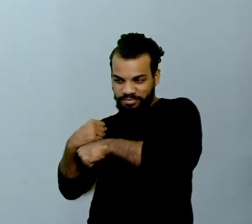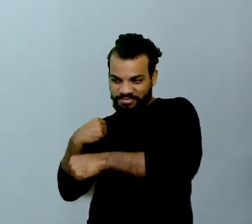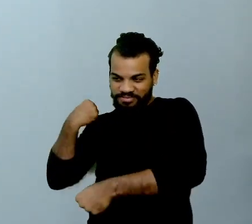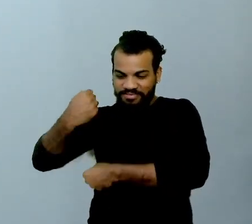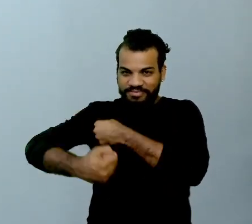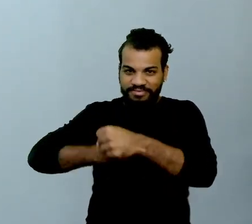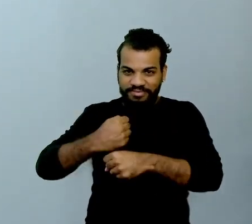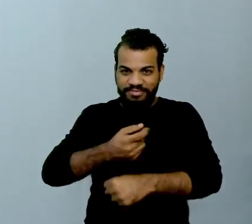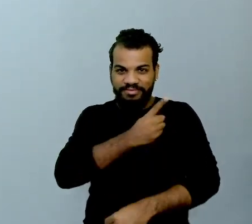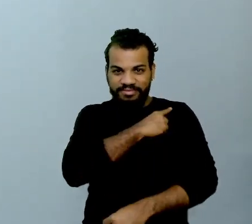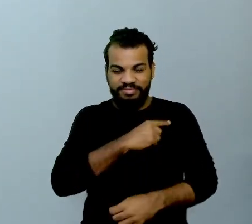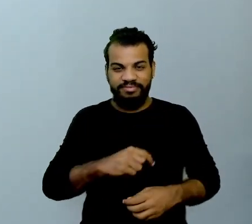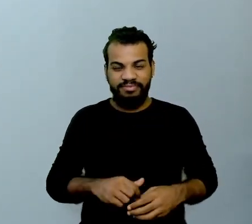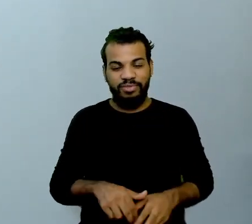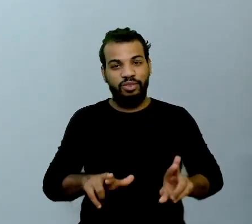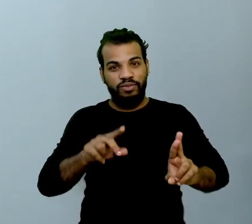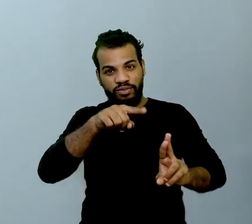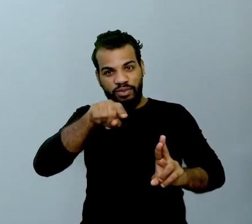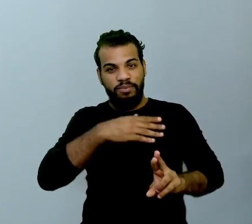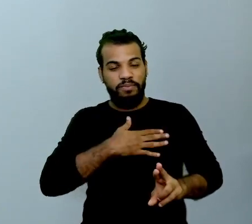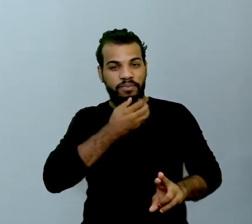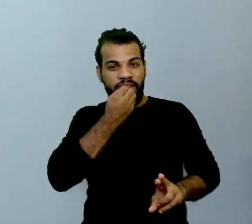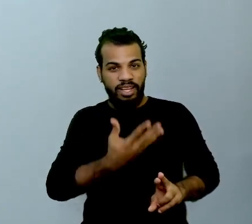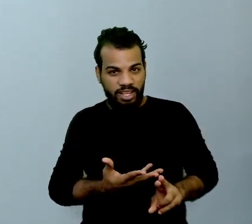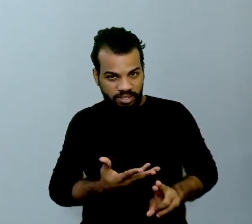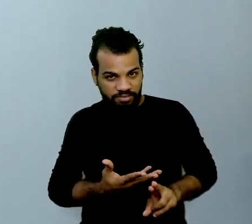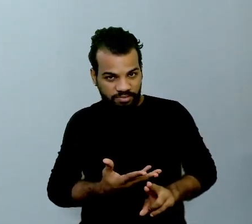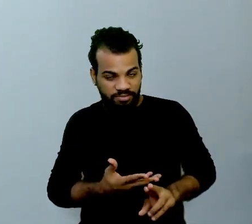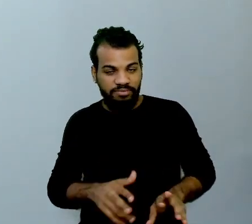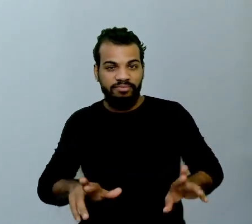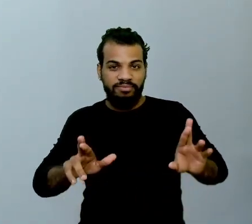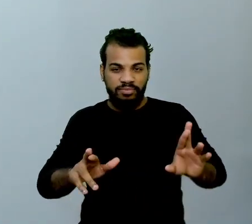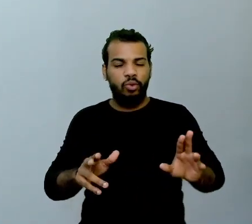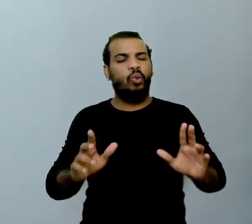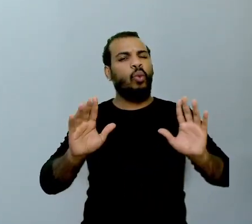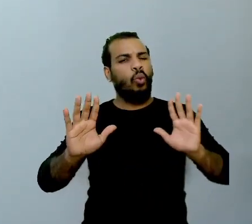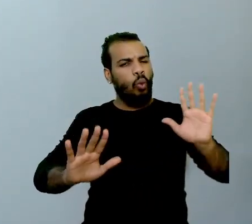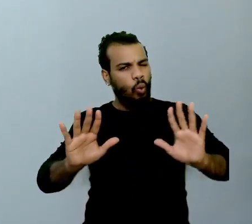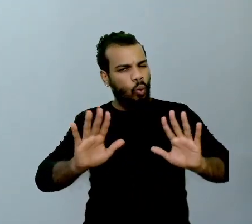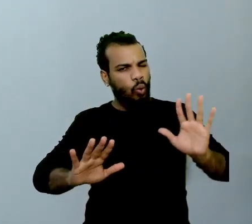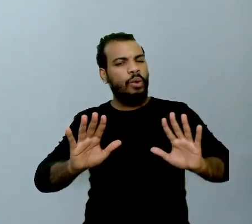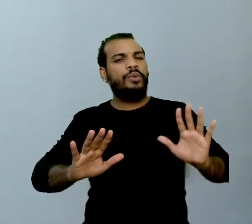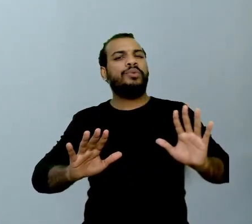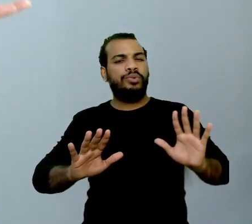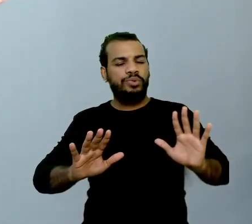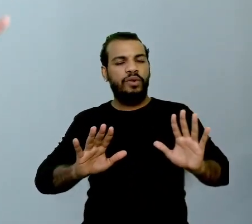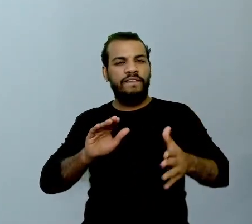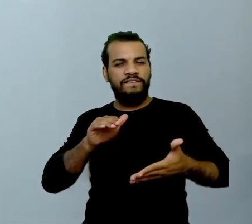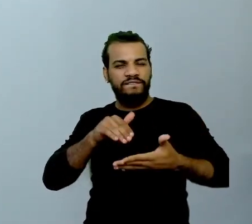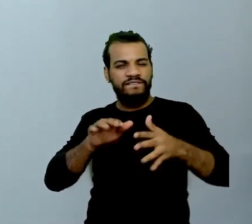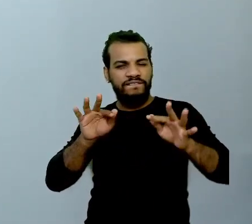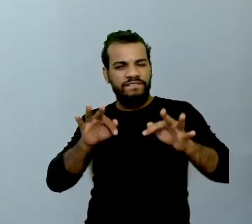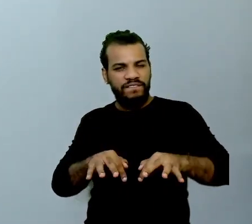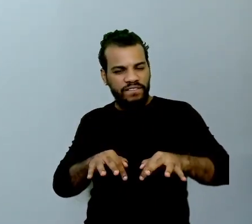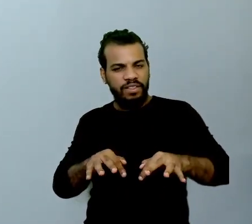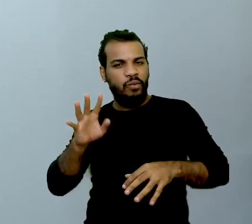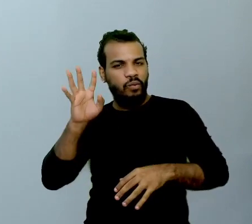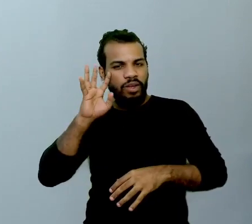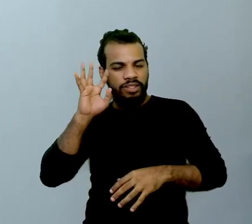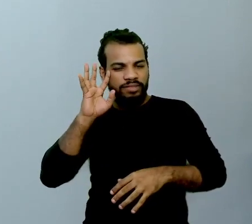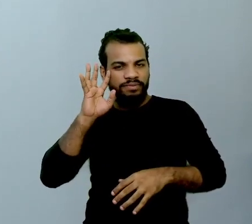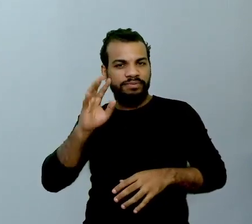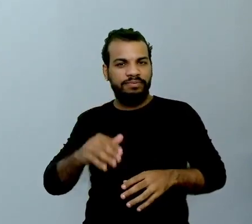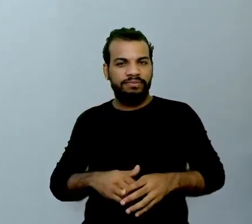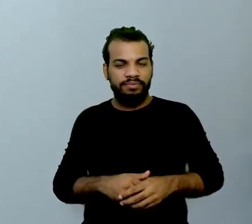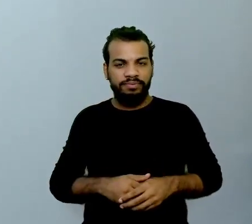ensino médio, tá bom? Eu espero que você esteja bem, curte aí com moderação esse finzinho da quarta-feira de